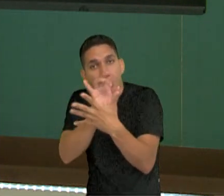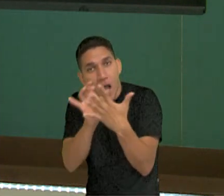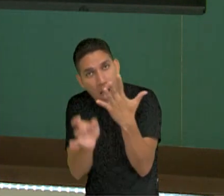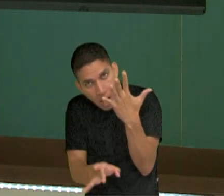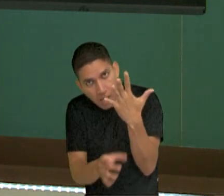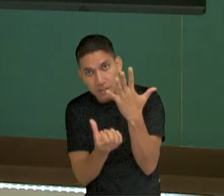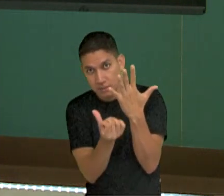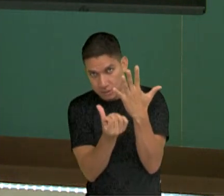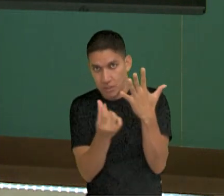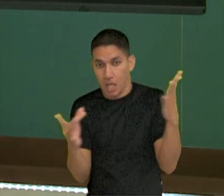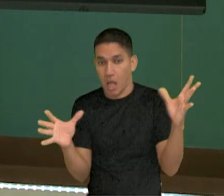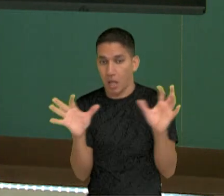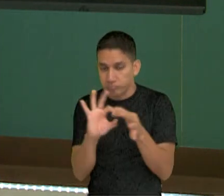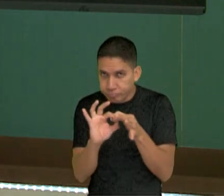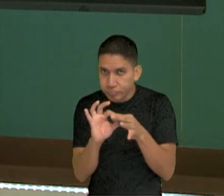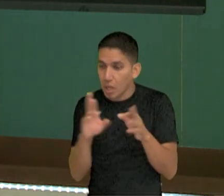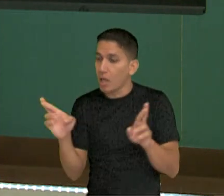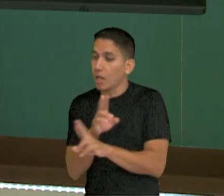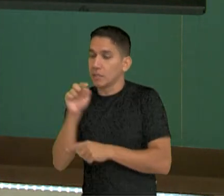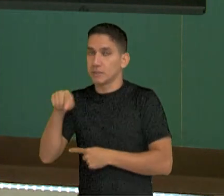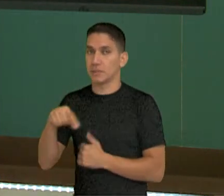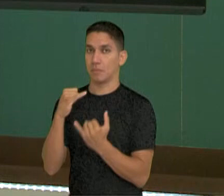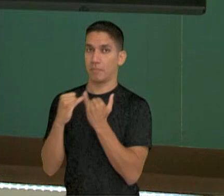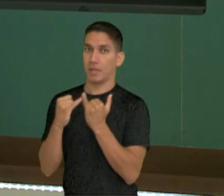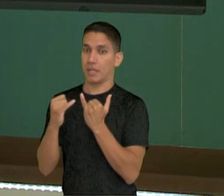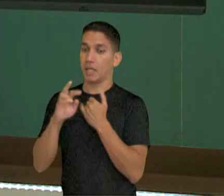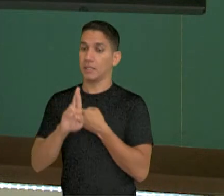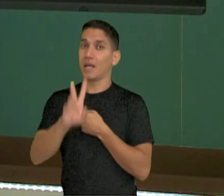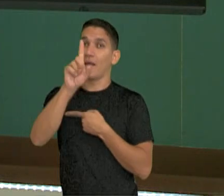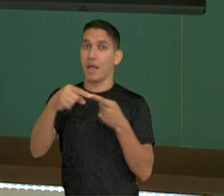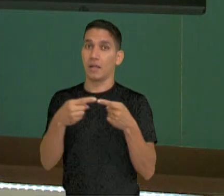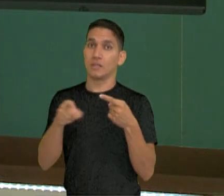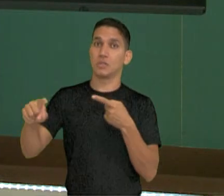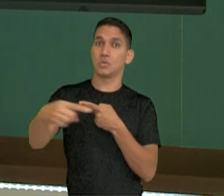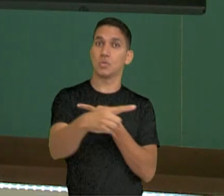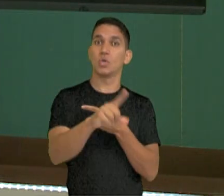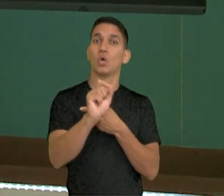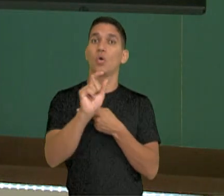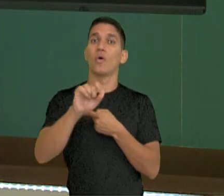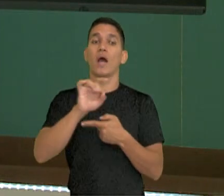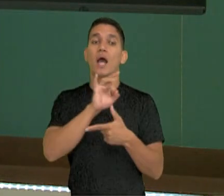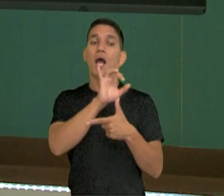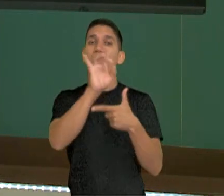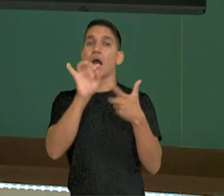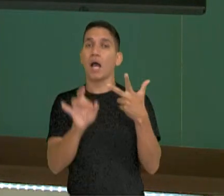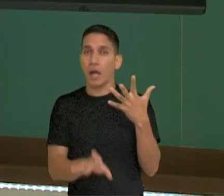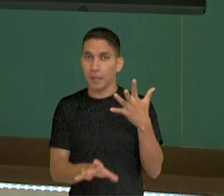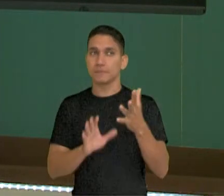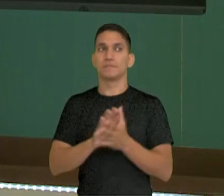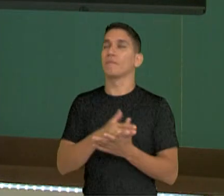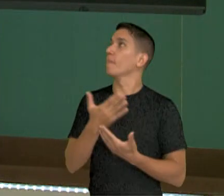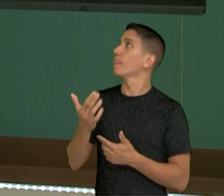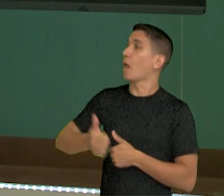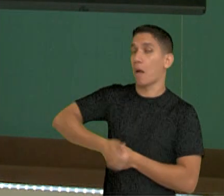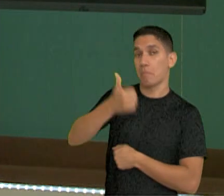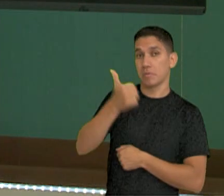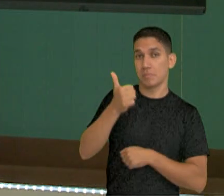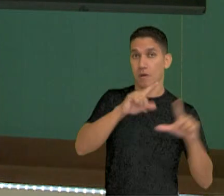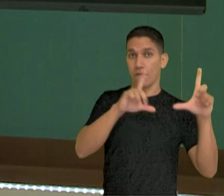essa média, que vai dar exatamente o nosso desvio, o desvio de cada uma das fotos. Então, na primeira foto